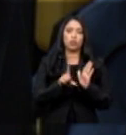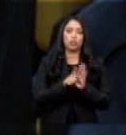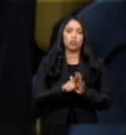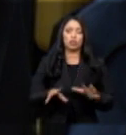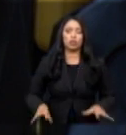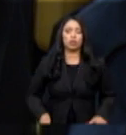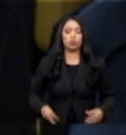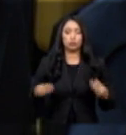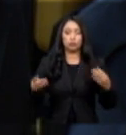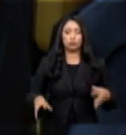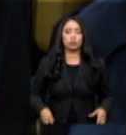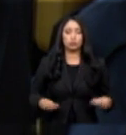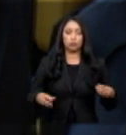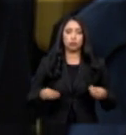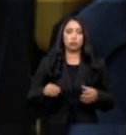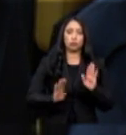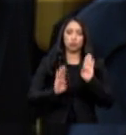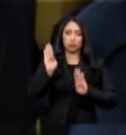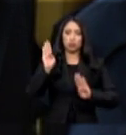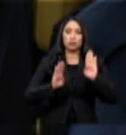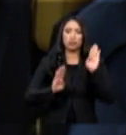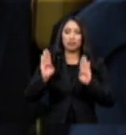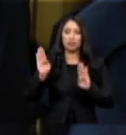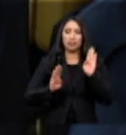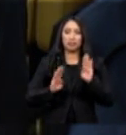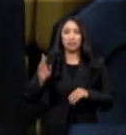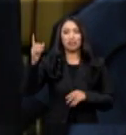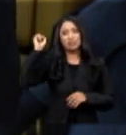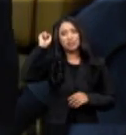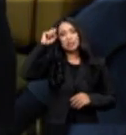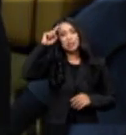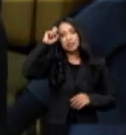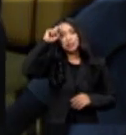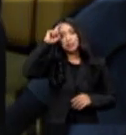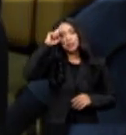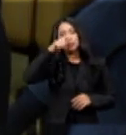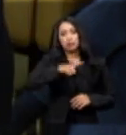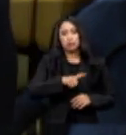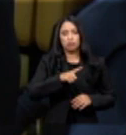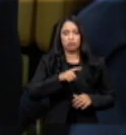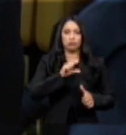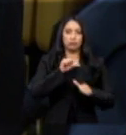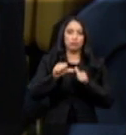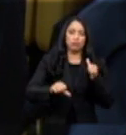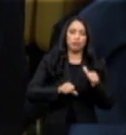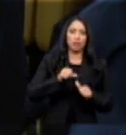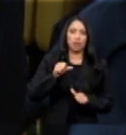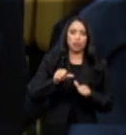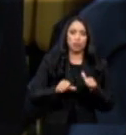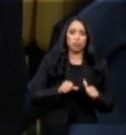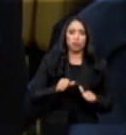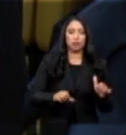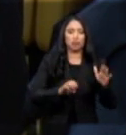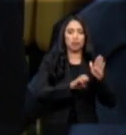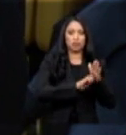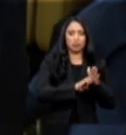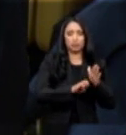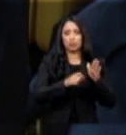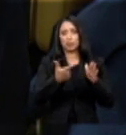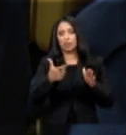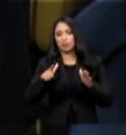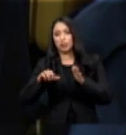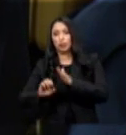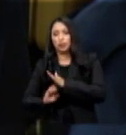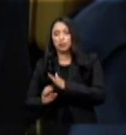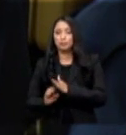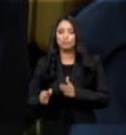custos licitatórios tremendos, com as dificuldades inerentes à transição entre concessionárias, que